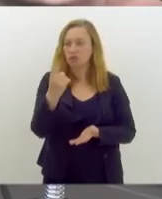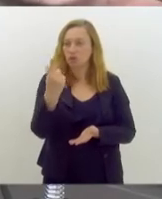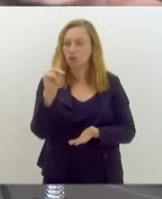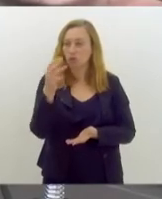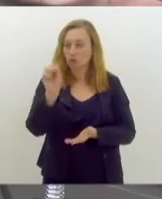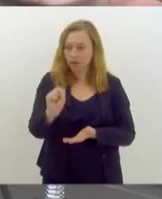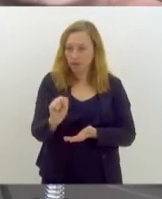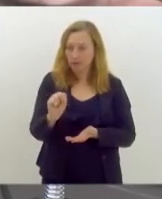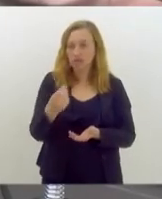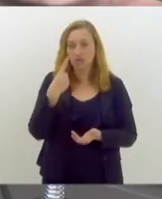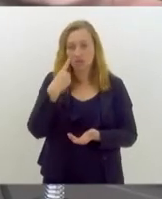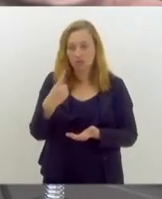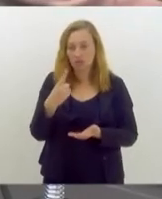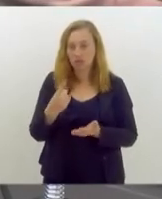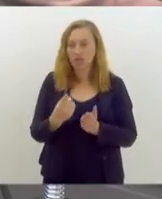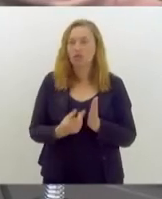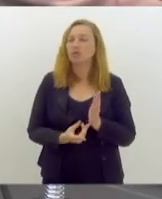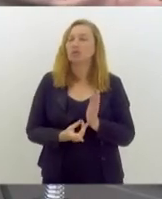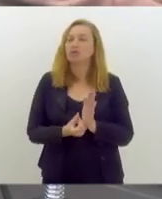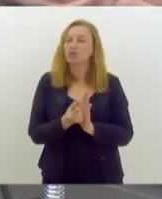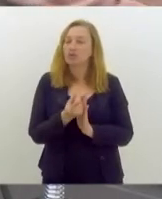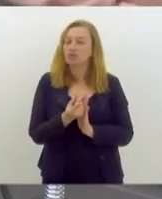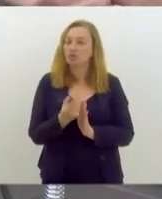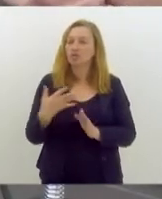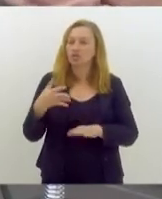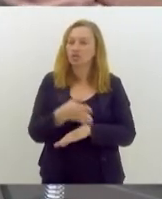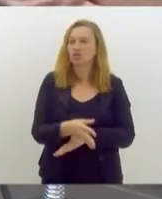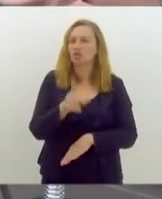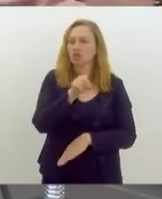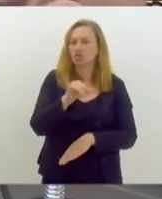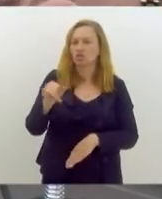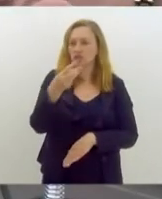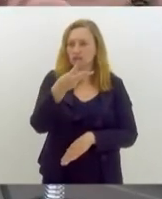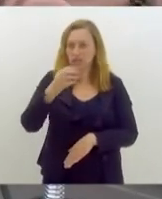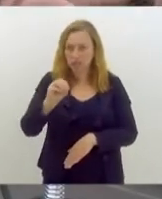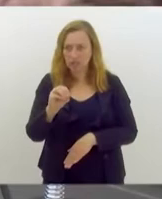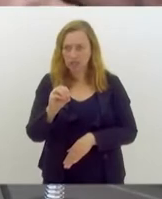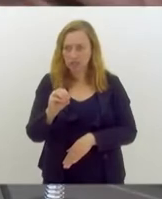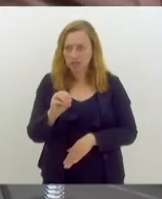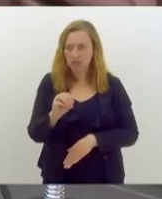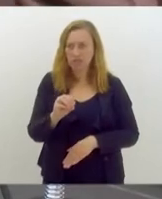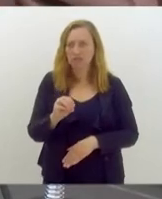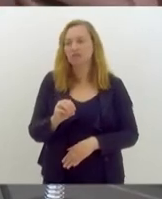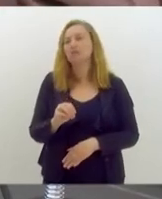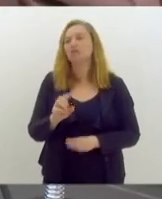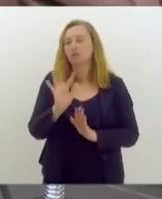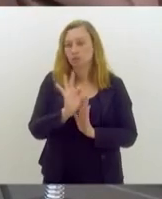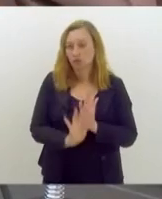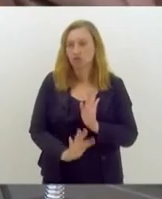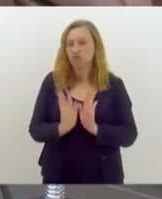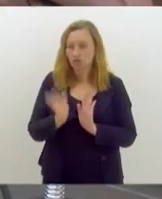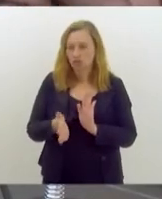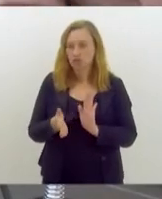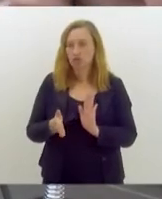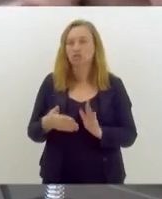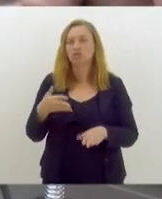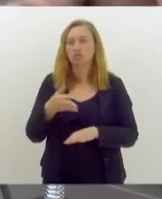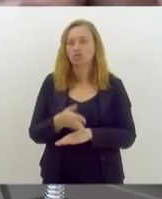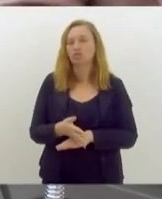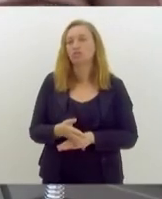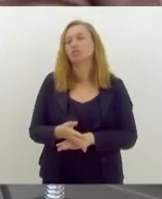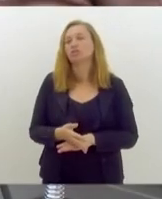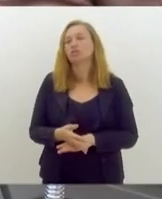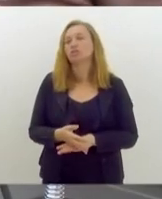a gente vê no orçamento que chegou no dia 30 a casa dos livros ainda não chegaram mas o texto já chegou